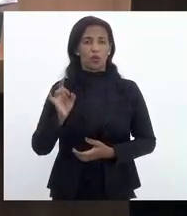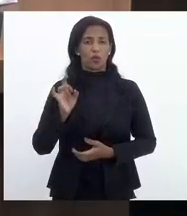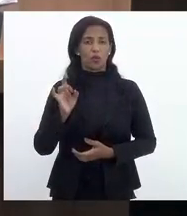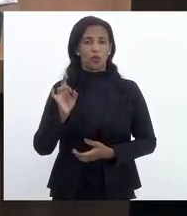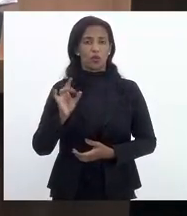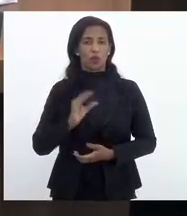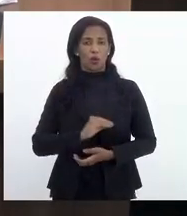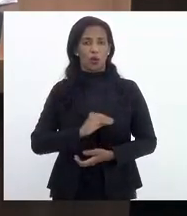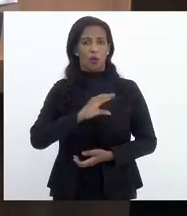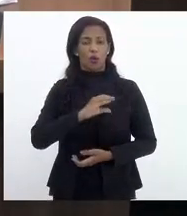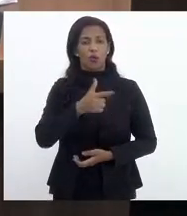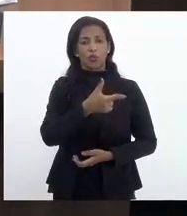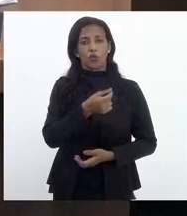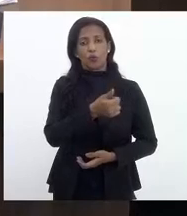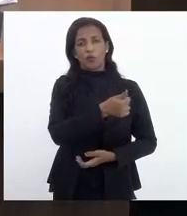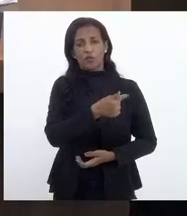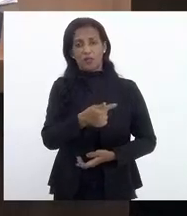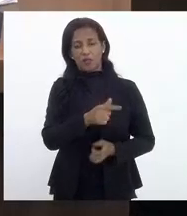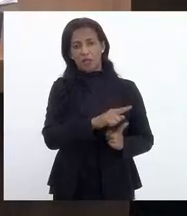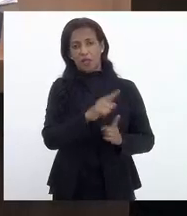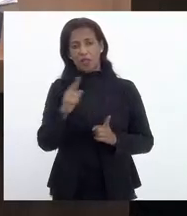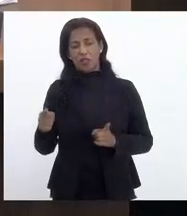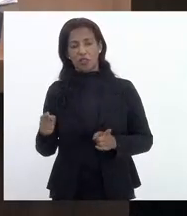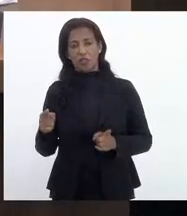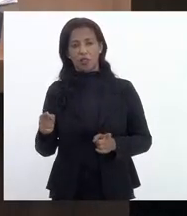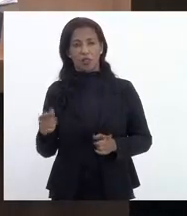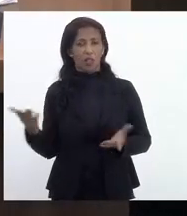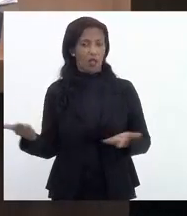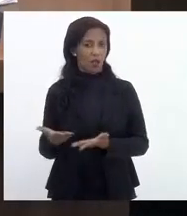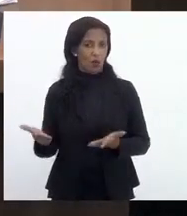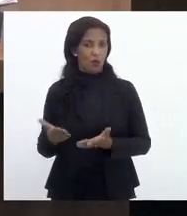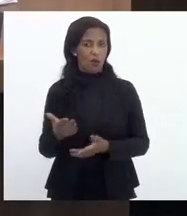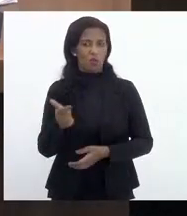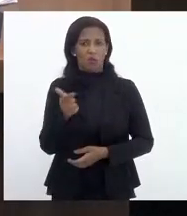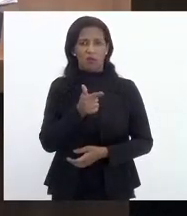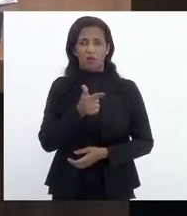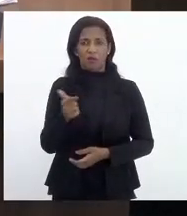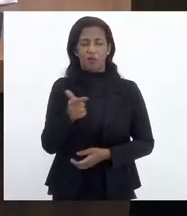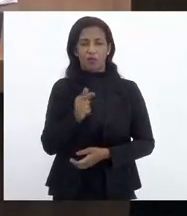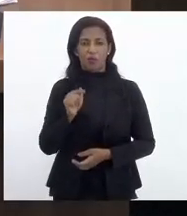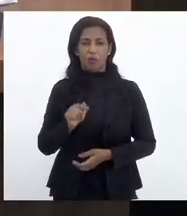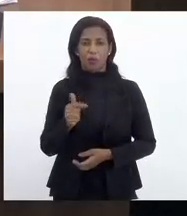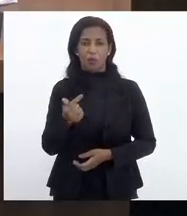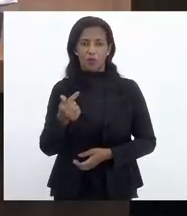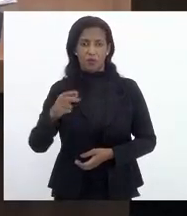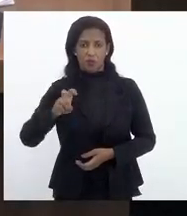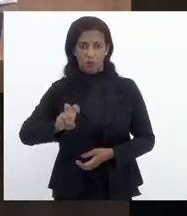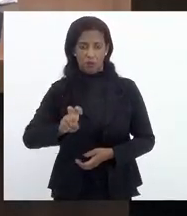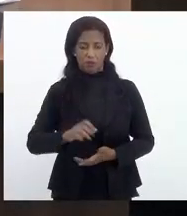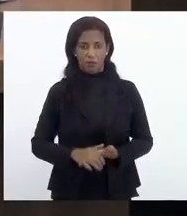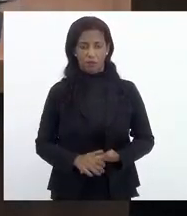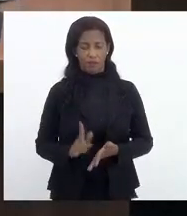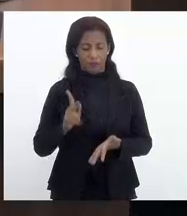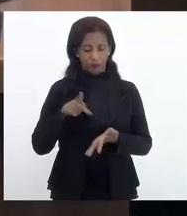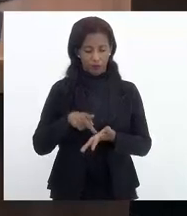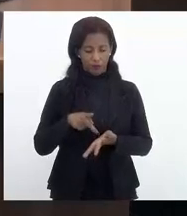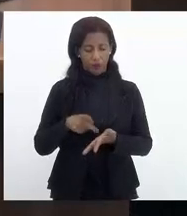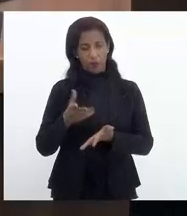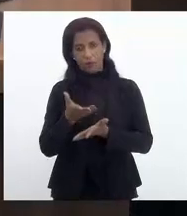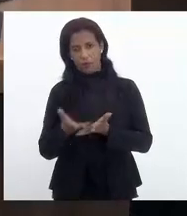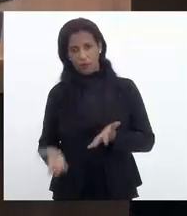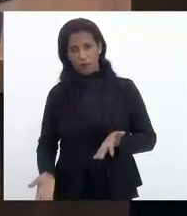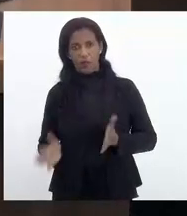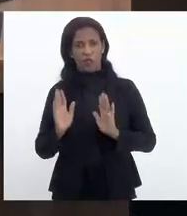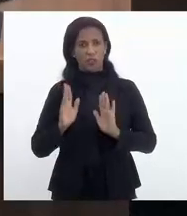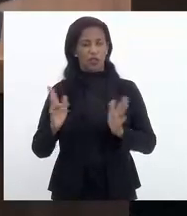de 2017 até agora com o cálculo Inicial aí de 22 pontos 75 na verdade as nossas perdas